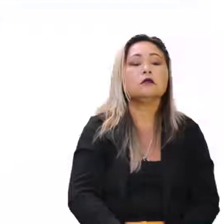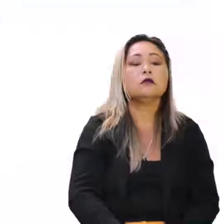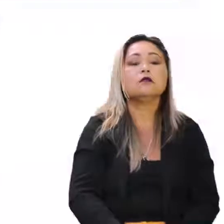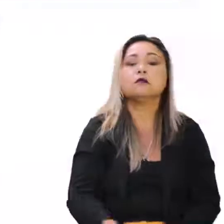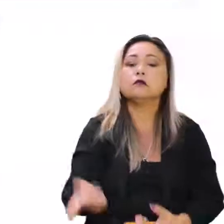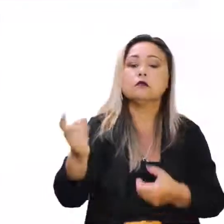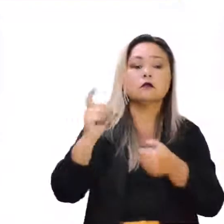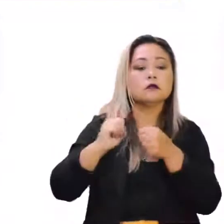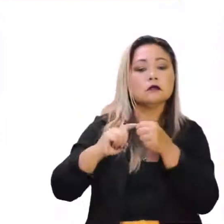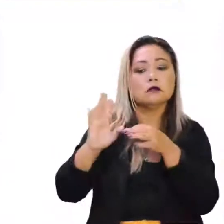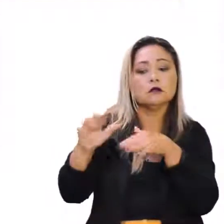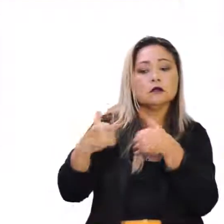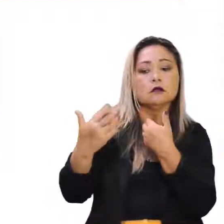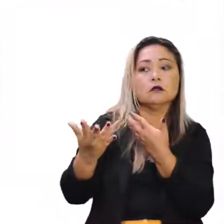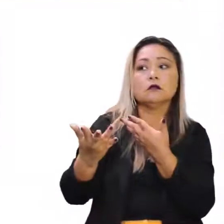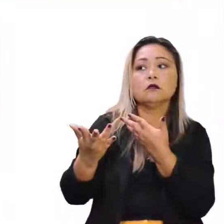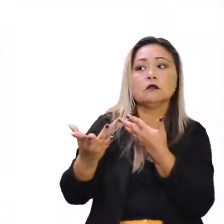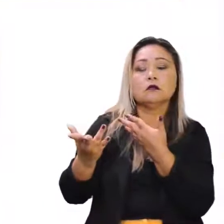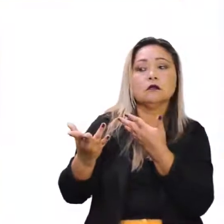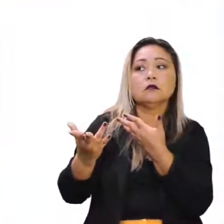Então, voltando ao texto,